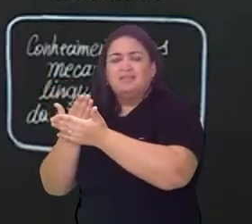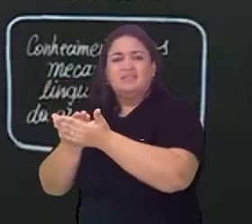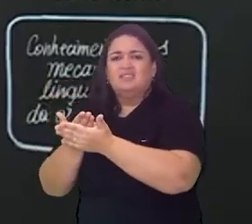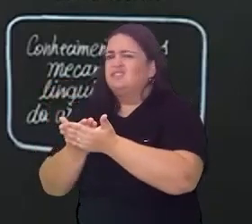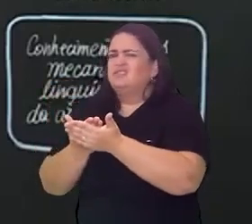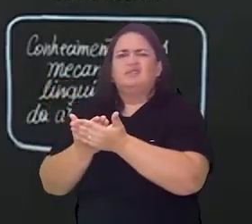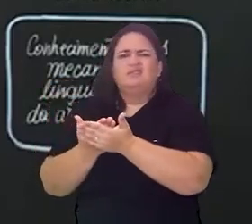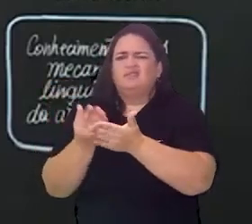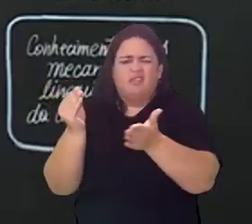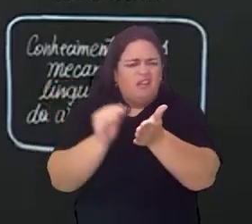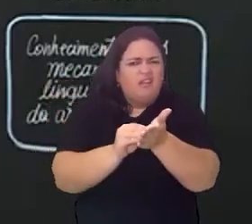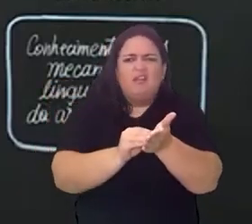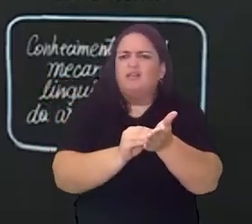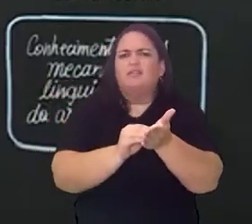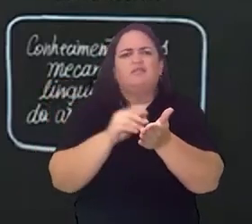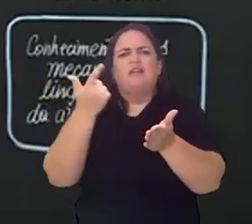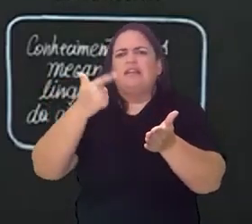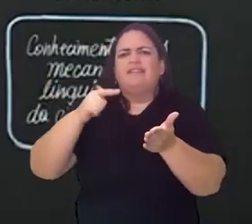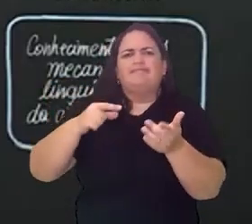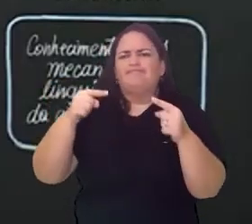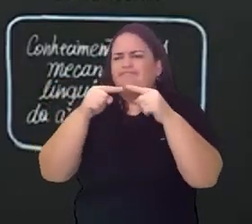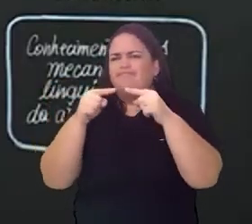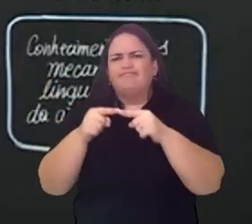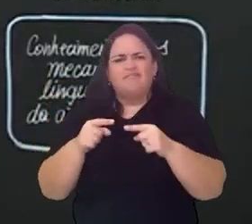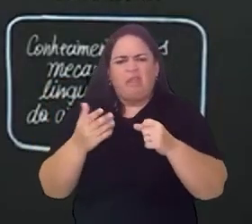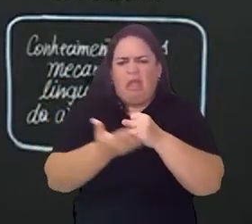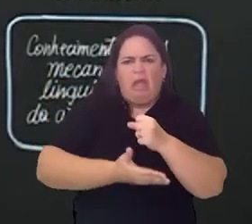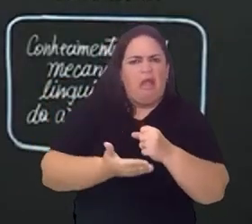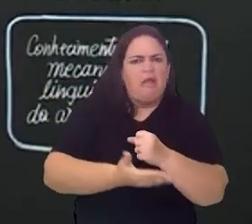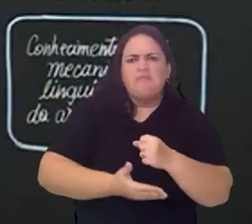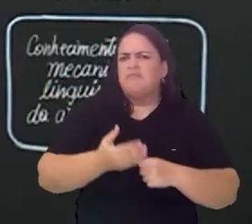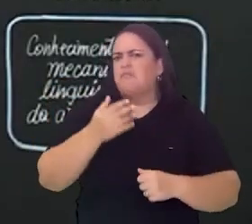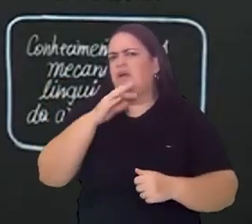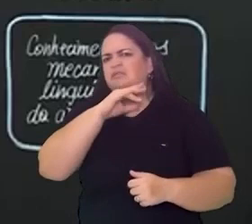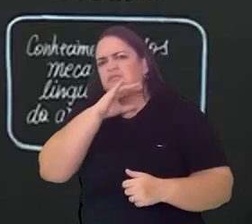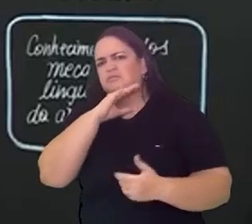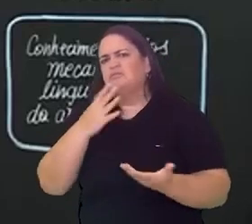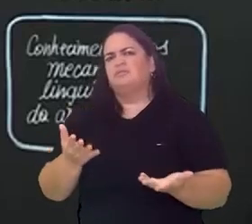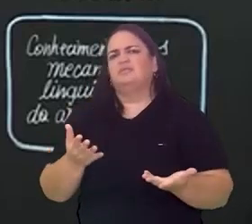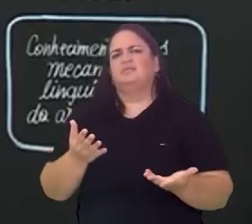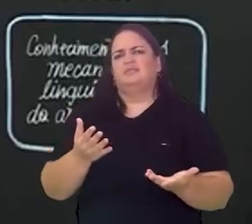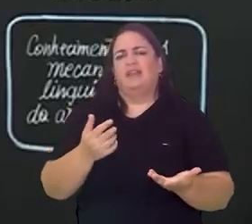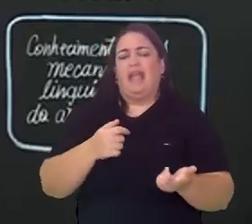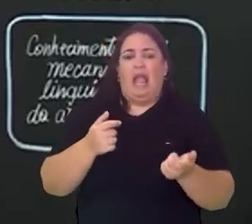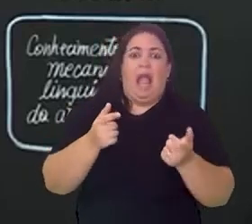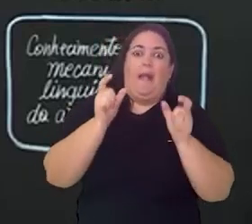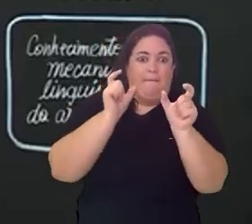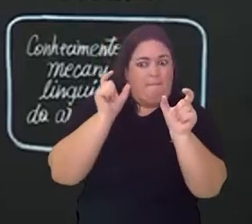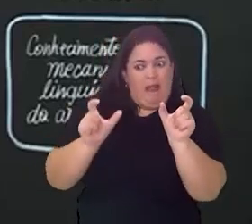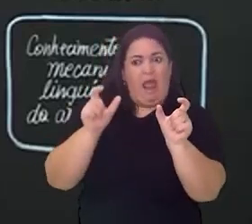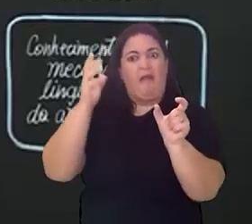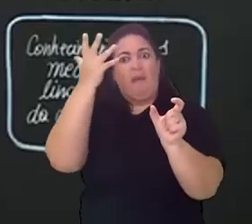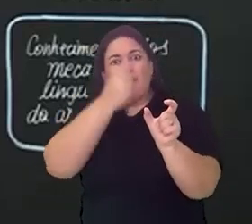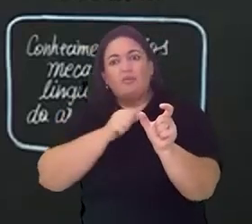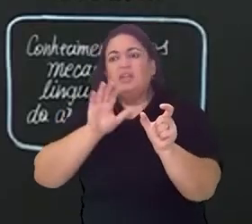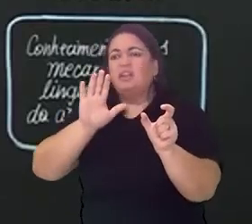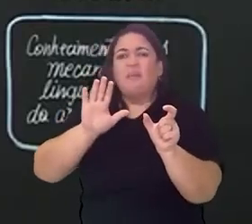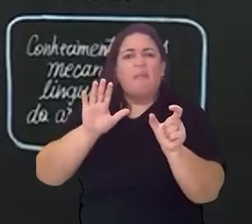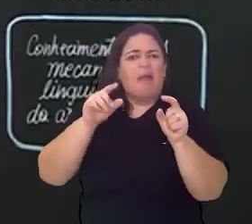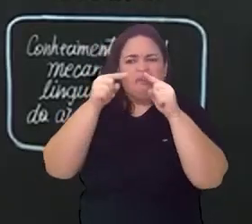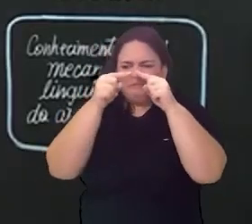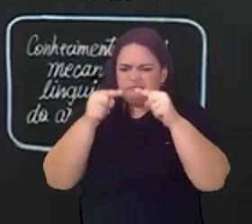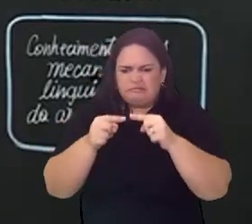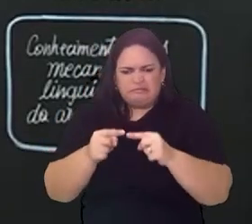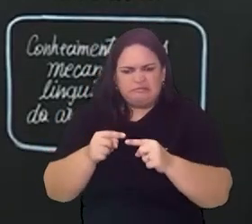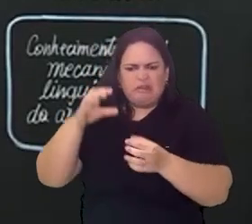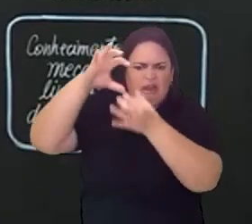juntas não vão fazer sentido nenhum. Ou seja, eu posso até escrever bem do ponto de vista gramatical, mas vou ter um prejuízo da ordem da coerência. Então, é